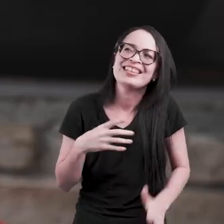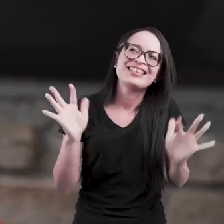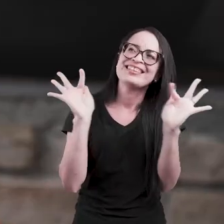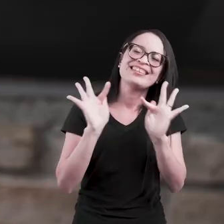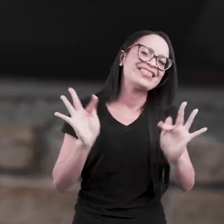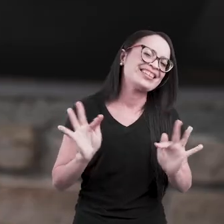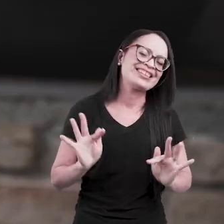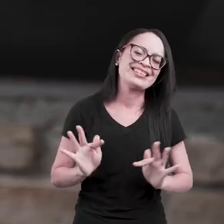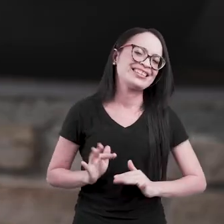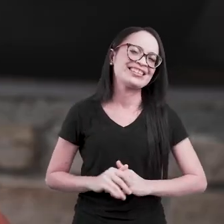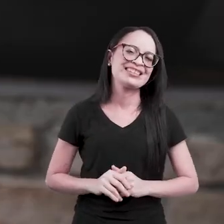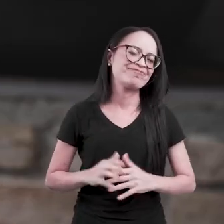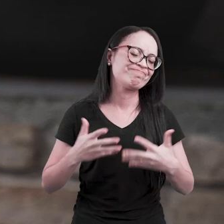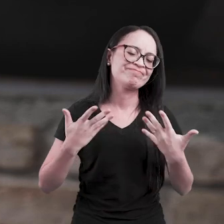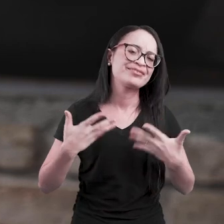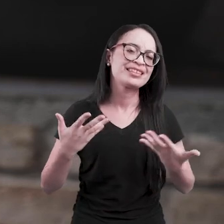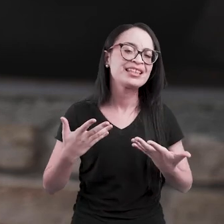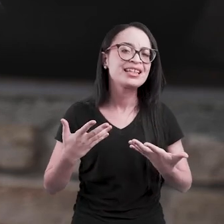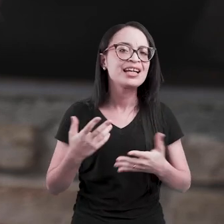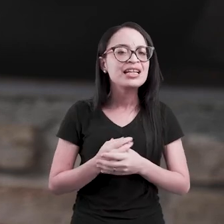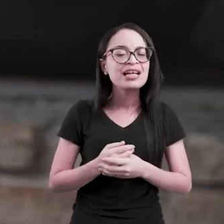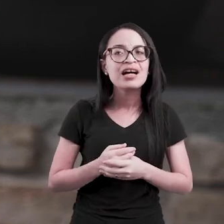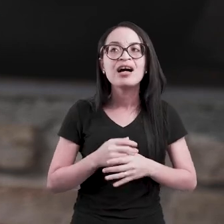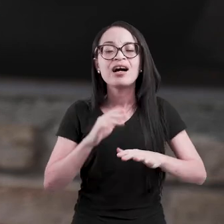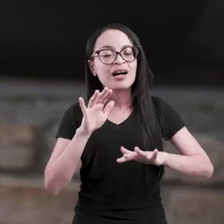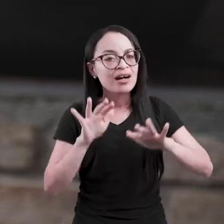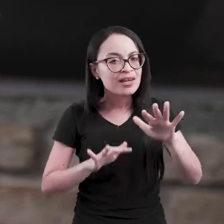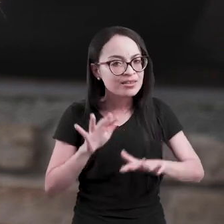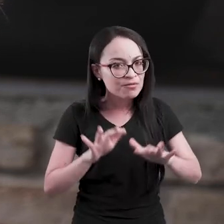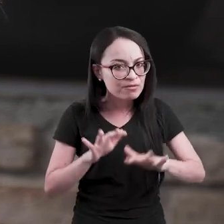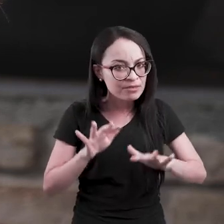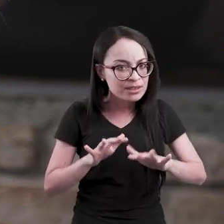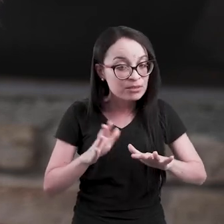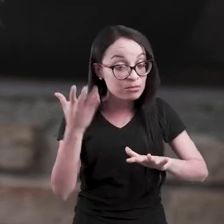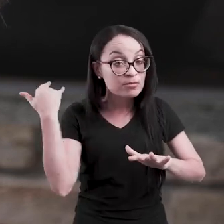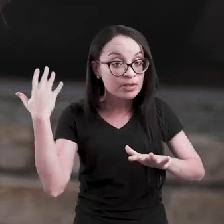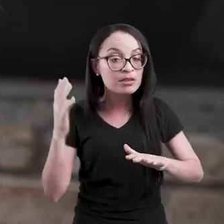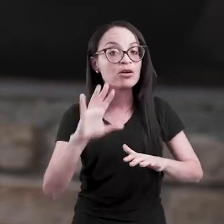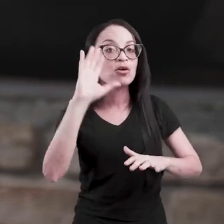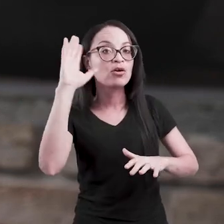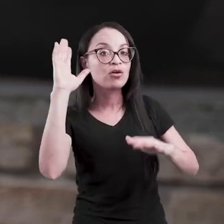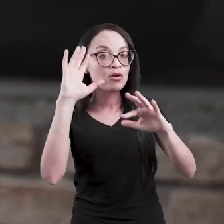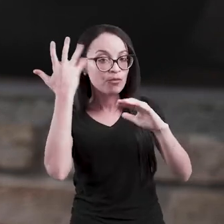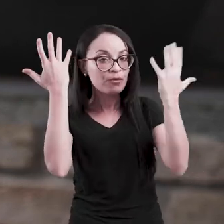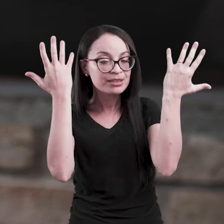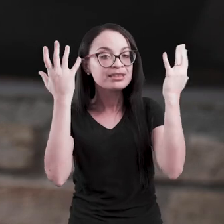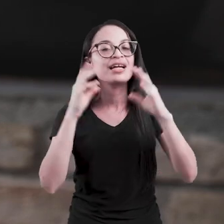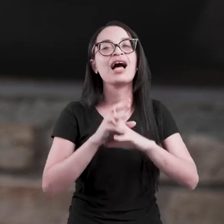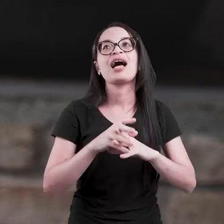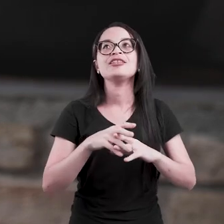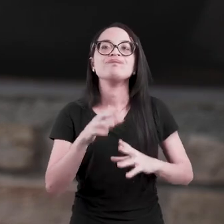mundo, ajeitando tudo. E trabalhava, nunca precisava. Às vezes, quando era época de festa, a gente botava